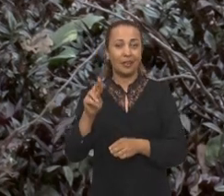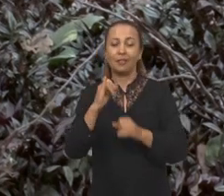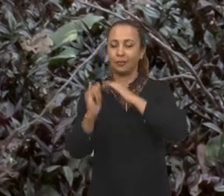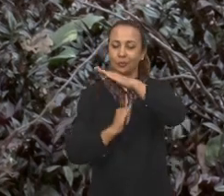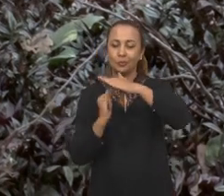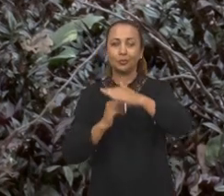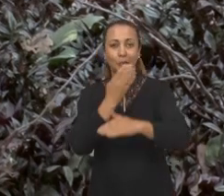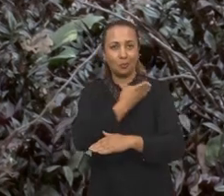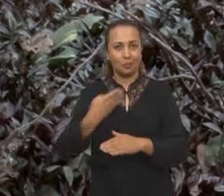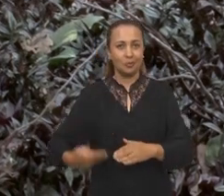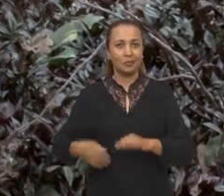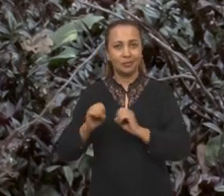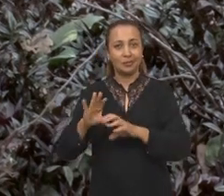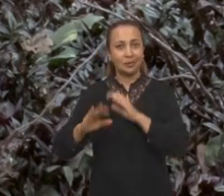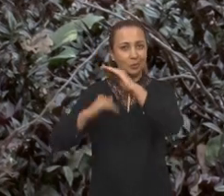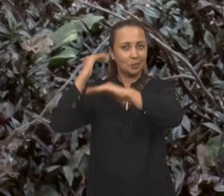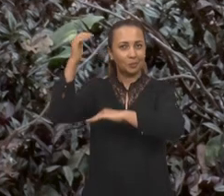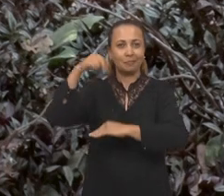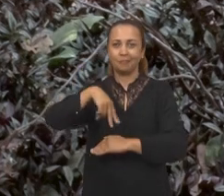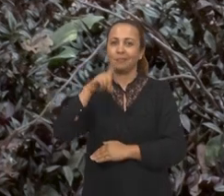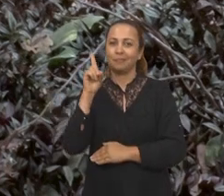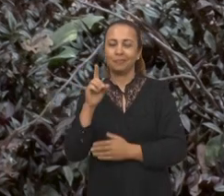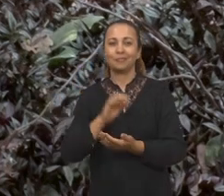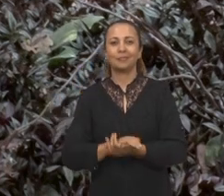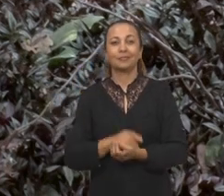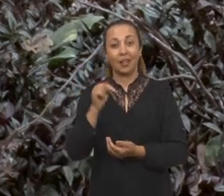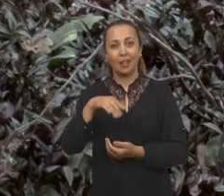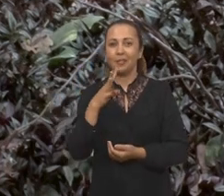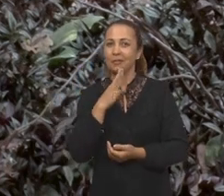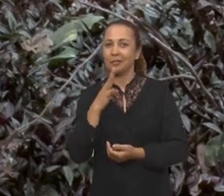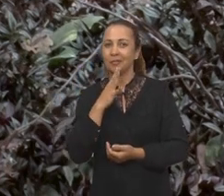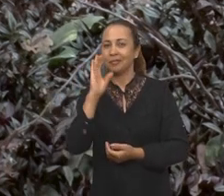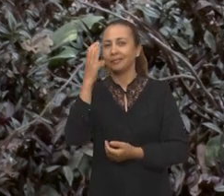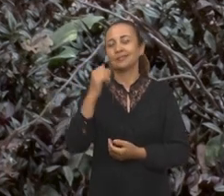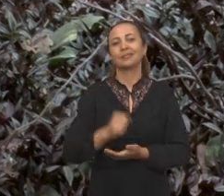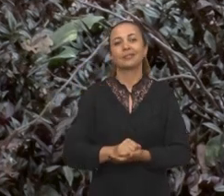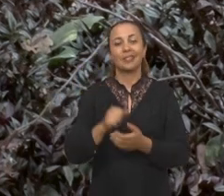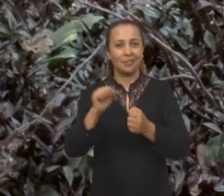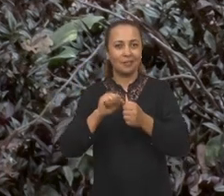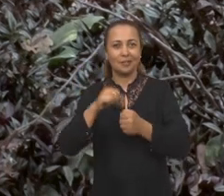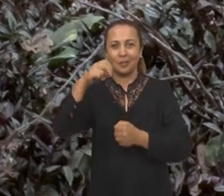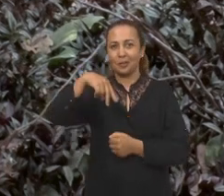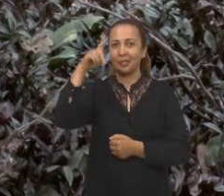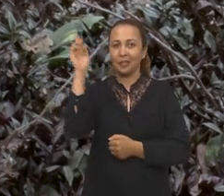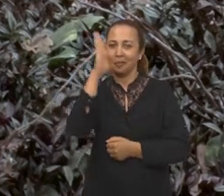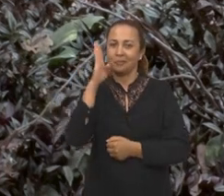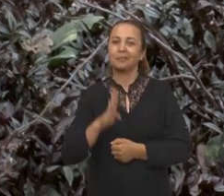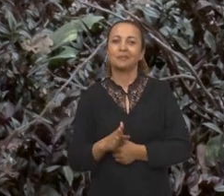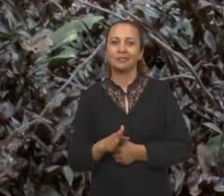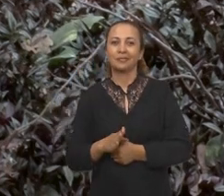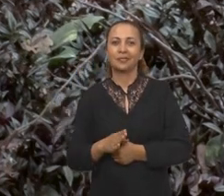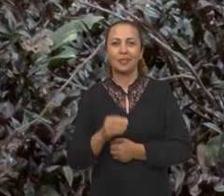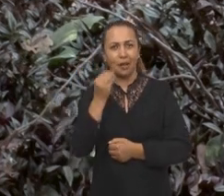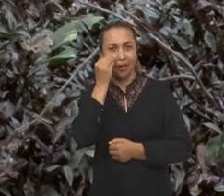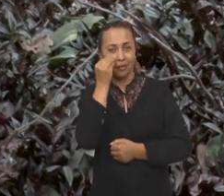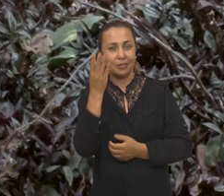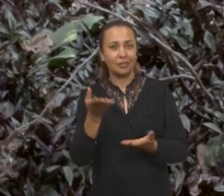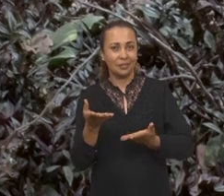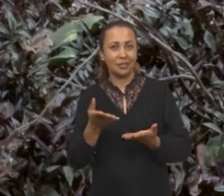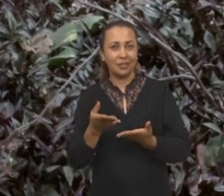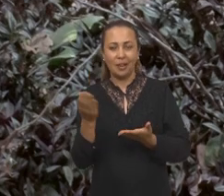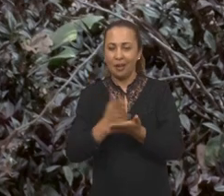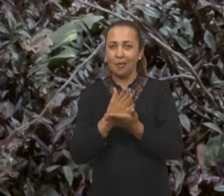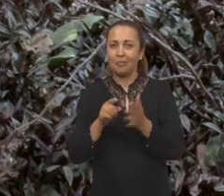TVs instituições públicas de ensino superior Nordestinas aqui conhecemos a ciência que é produzida no nordeste brasileiro